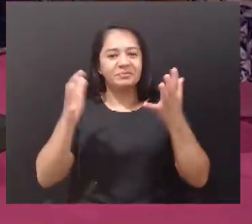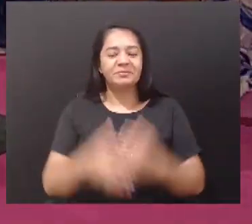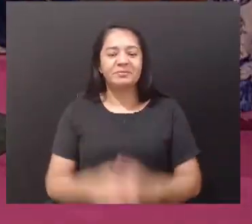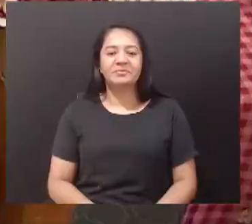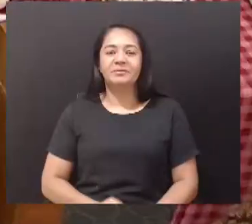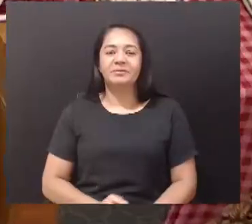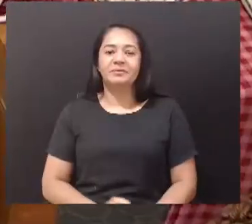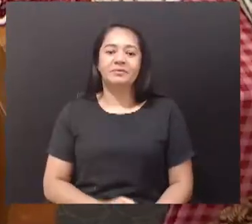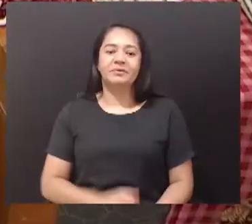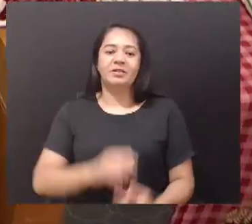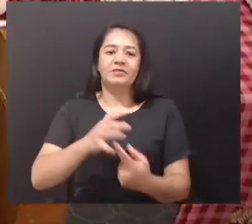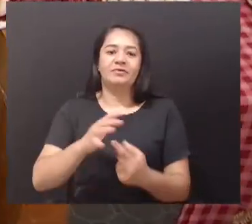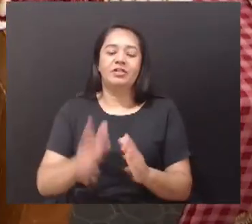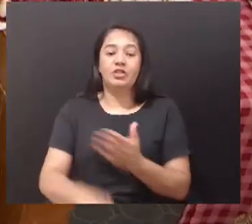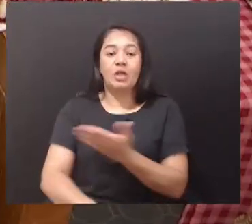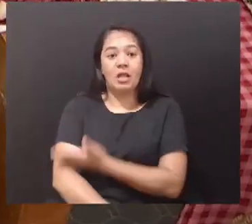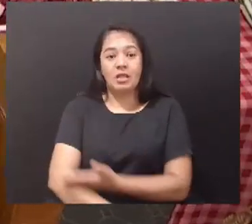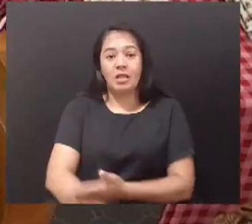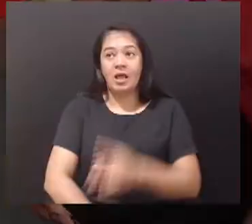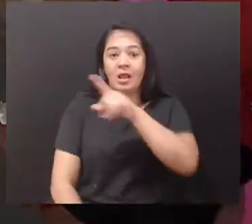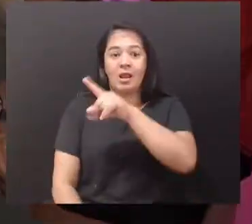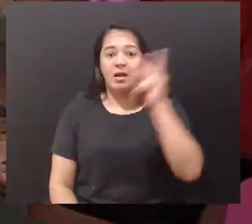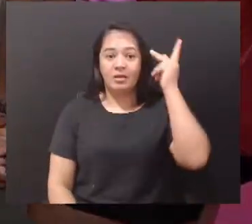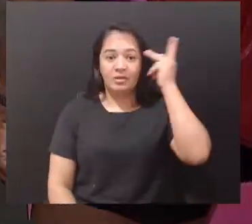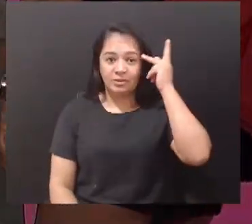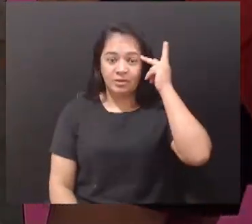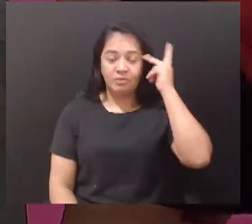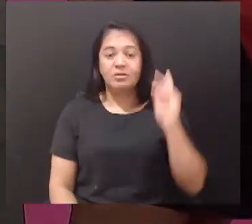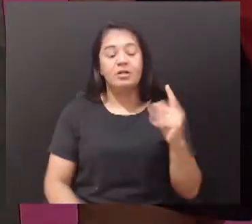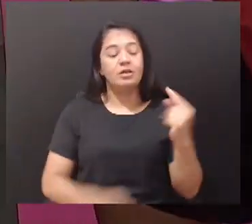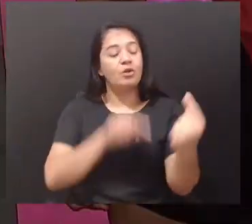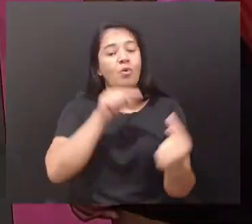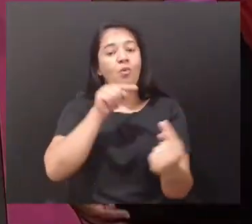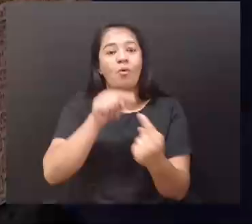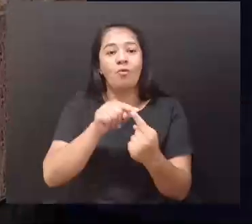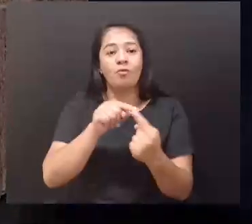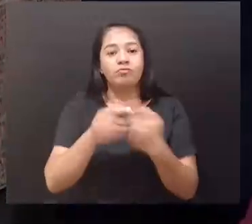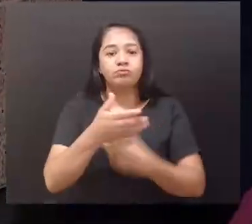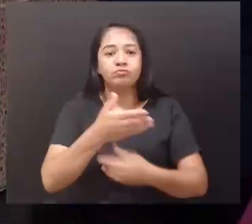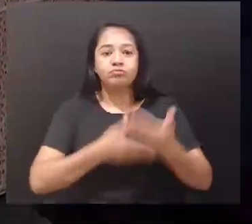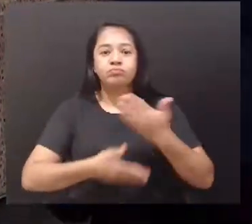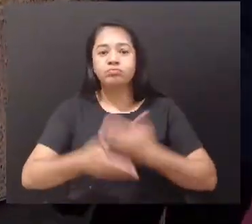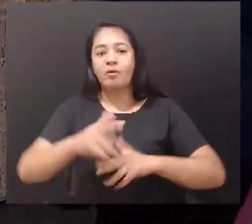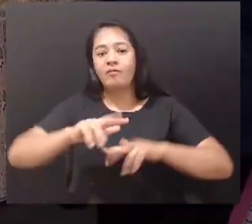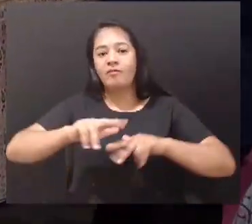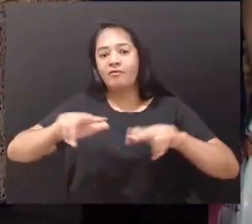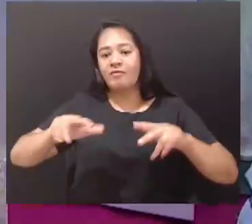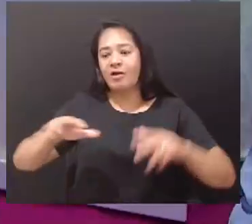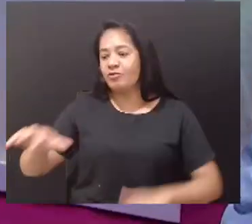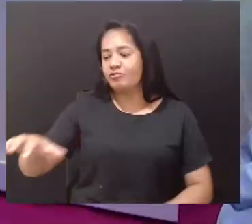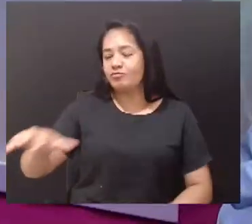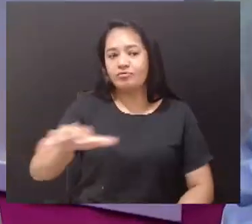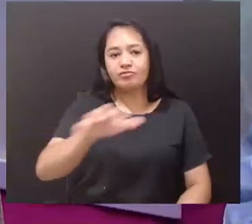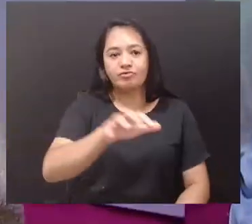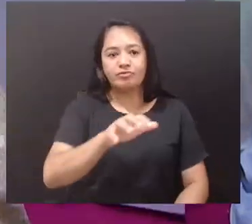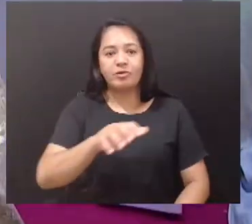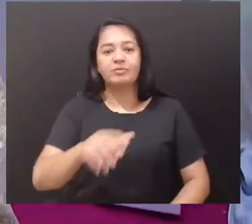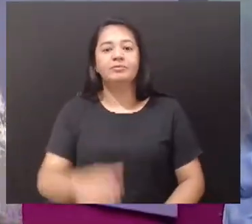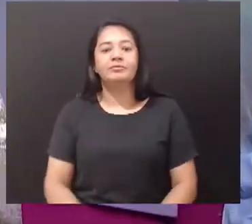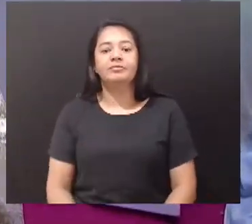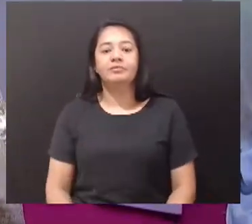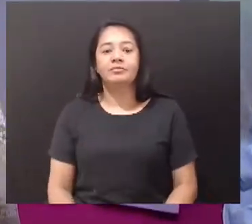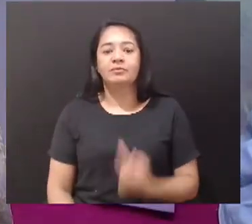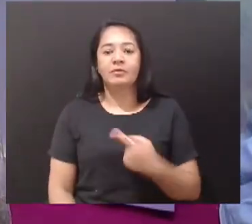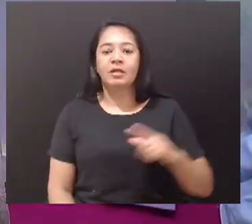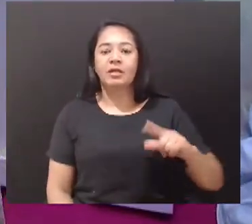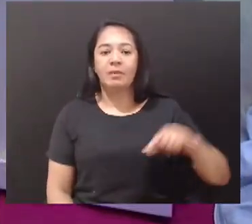é tradicional em São Paulo e tem como objetivo envolver diversos setores e frentes de trabalho. Nós temos aqui